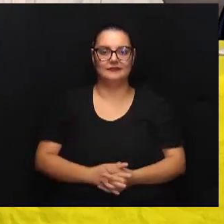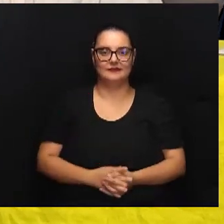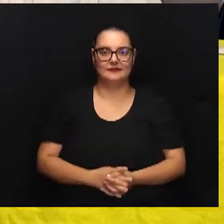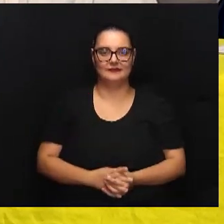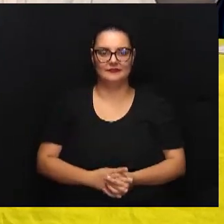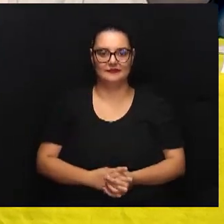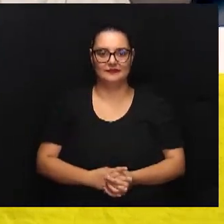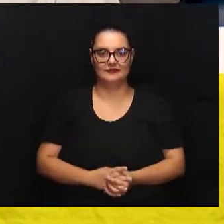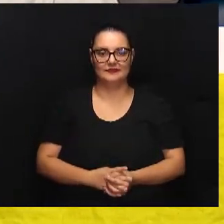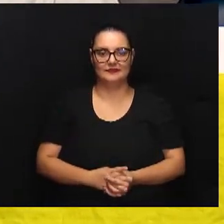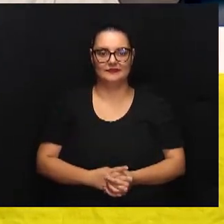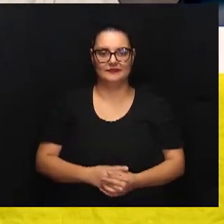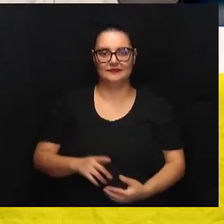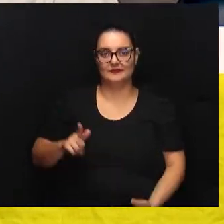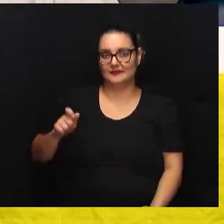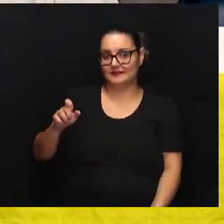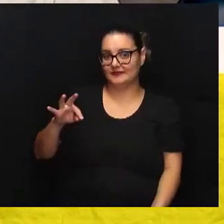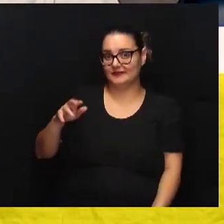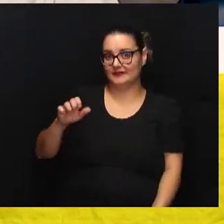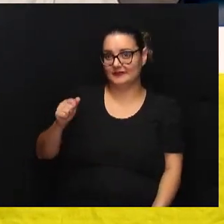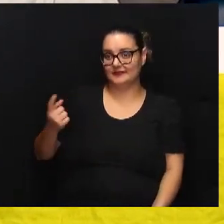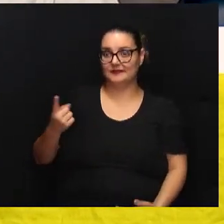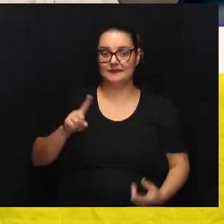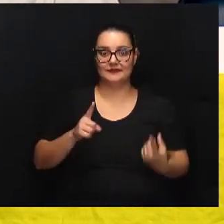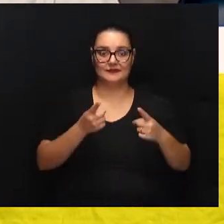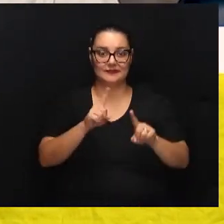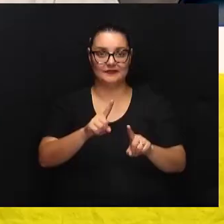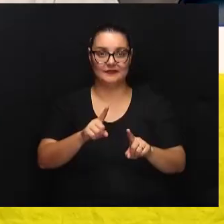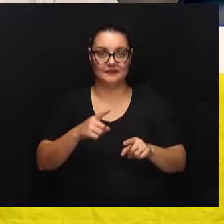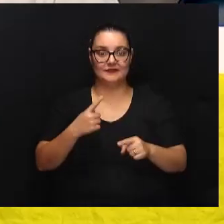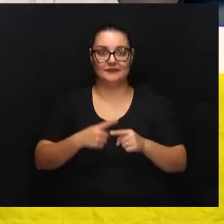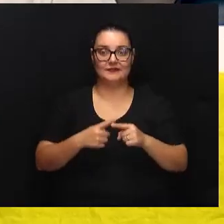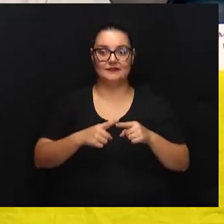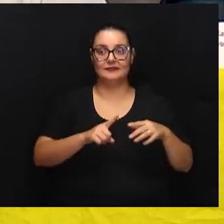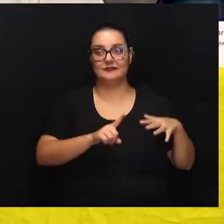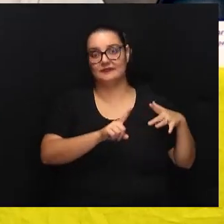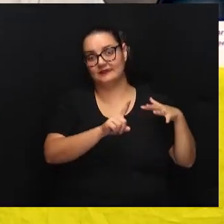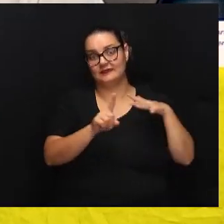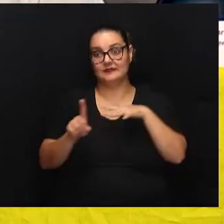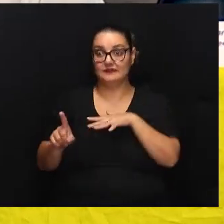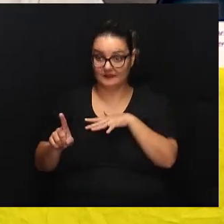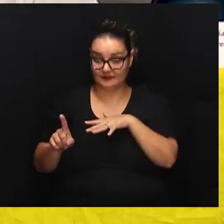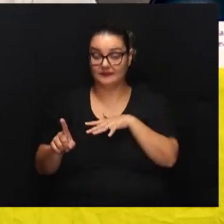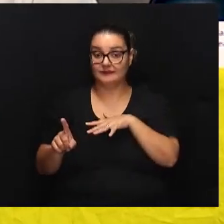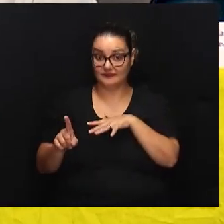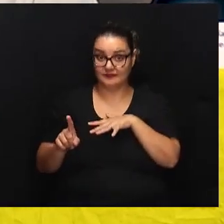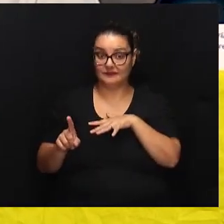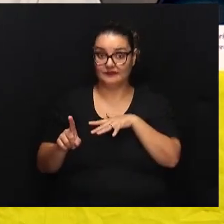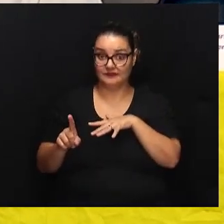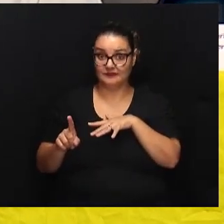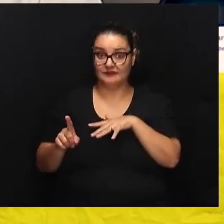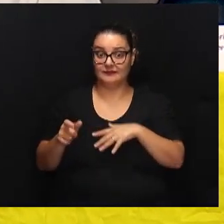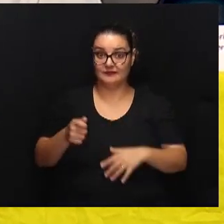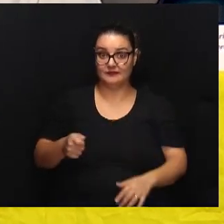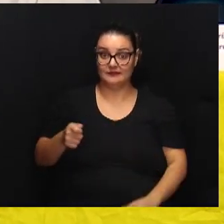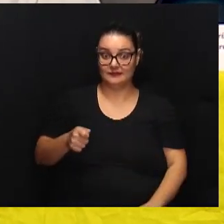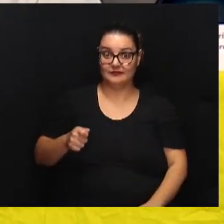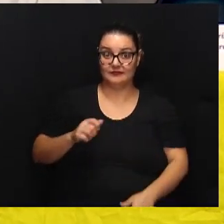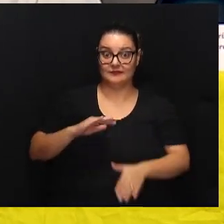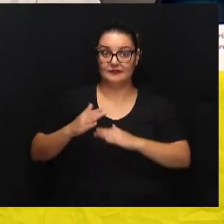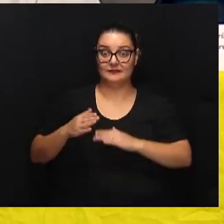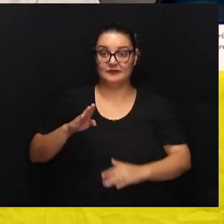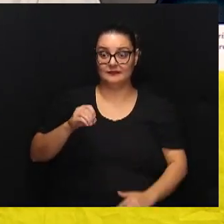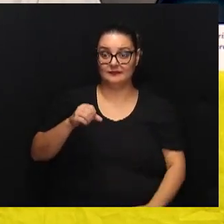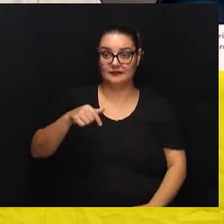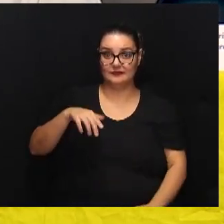acabou não mencionando, mas as gatas apareceram porque as gatas estavam sendo perseguidas, né, tanto